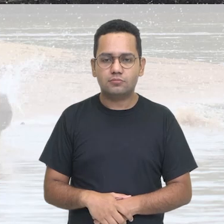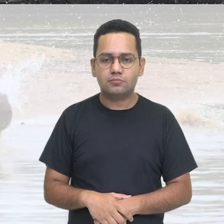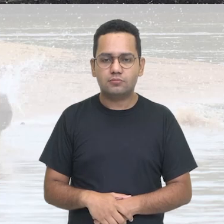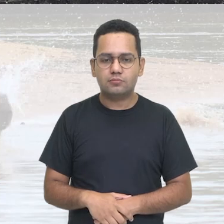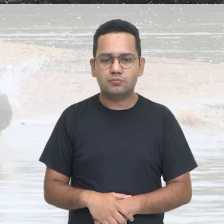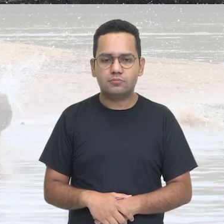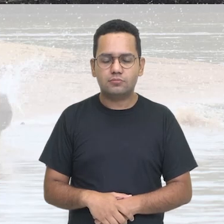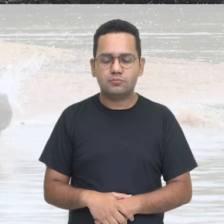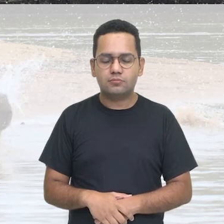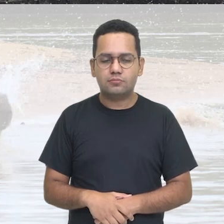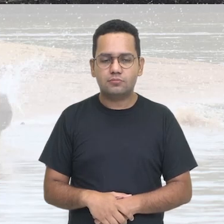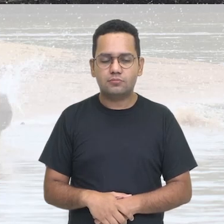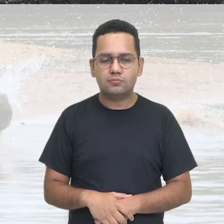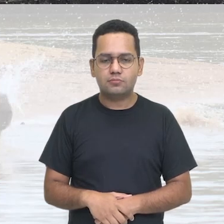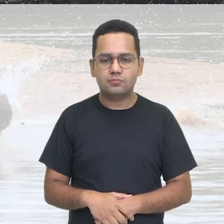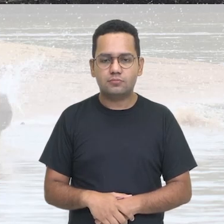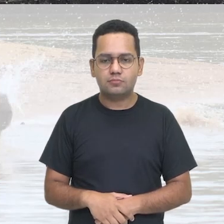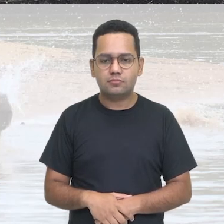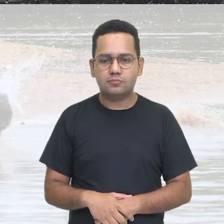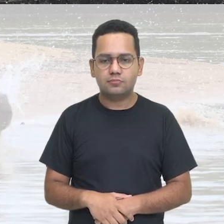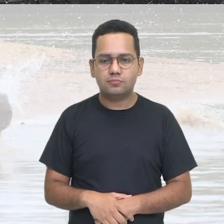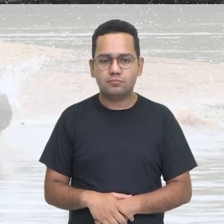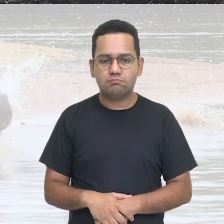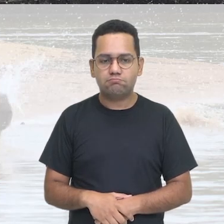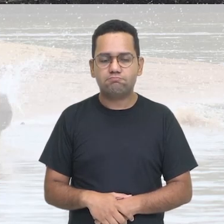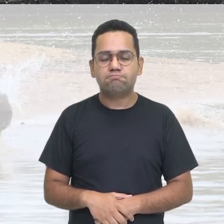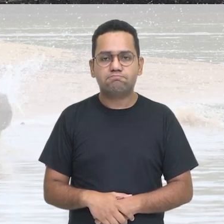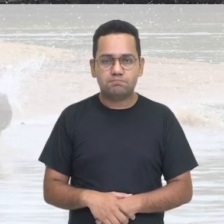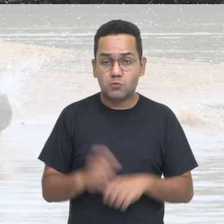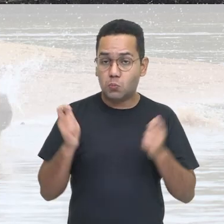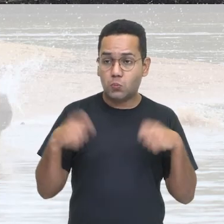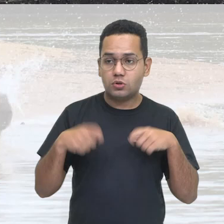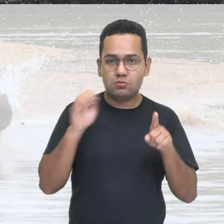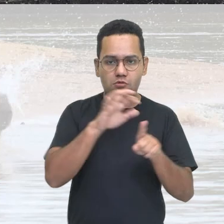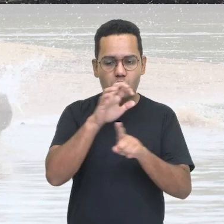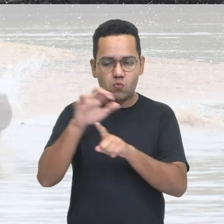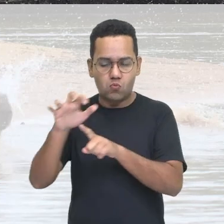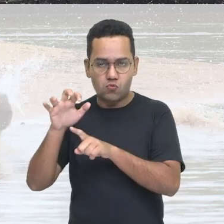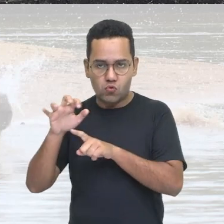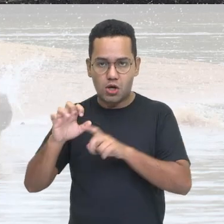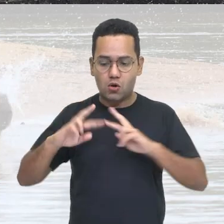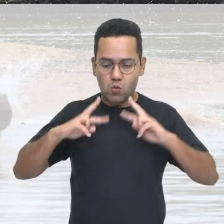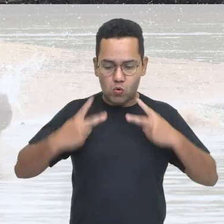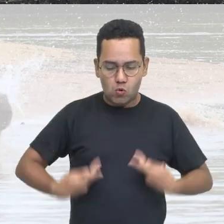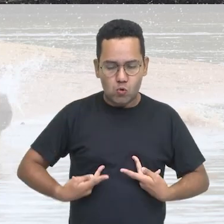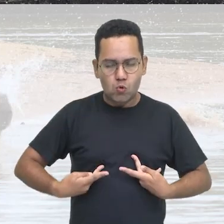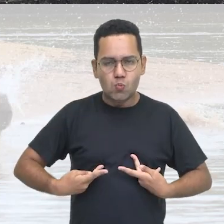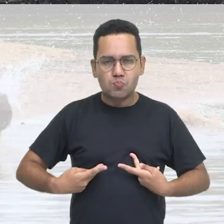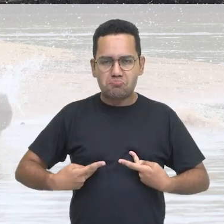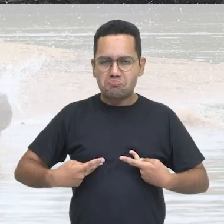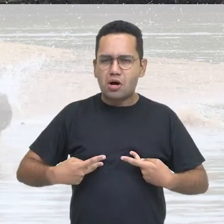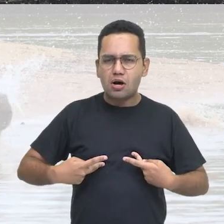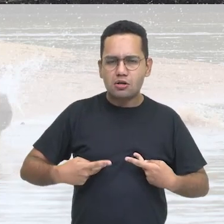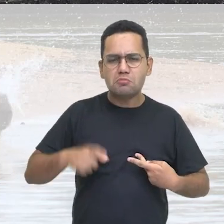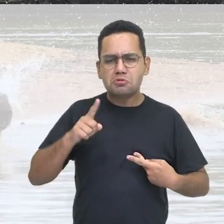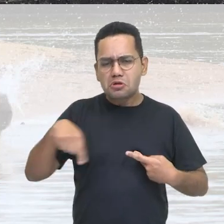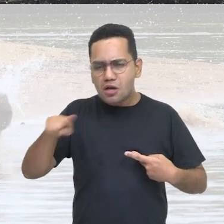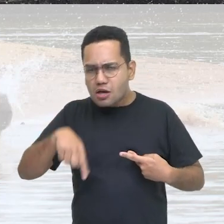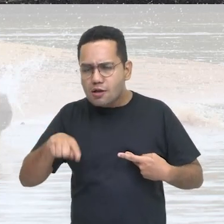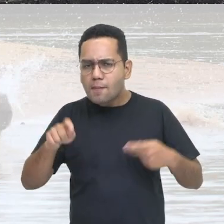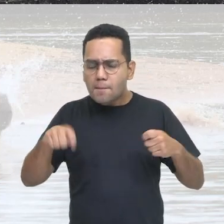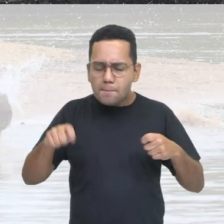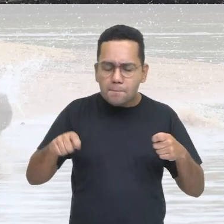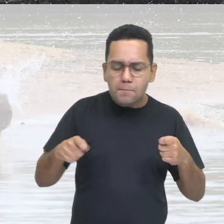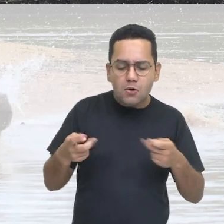para esse ambiente essas várias mudanças né ambientais e climáticas então é sobre isso que nós